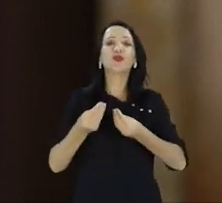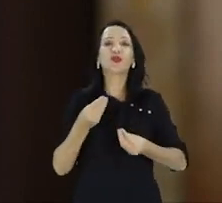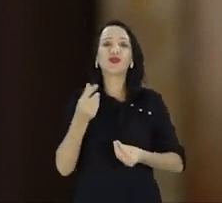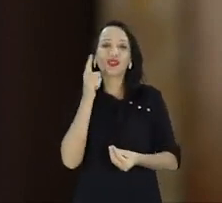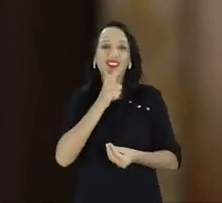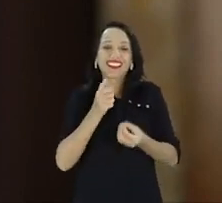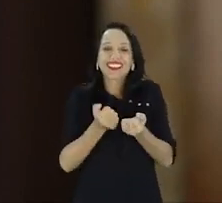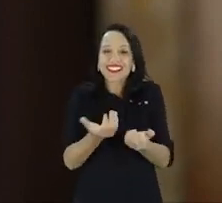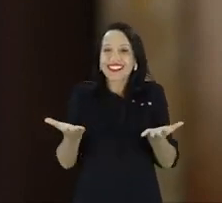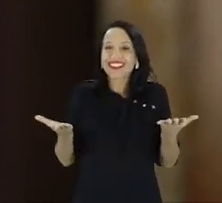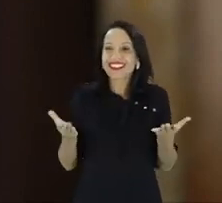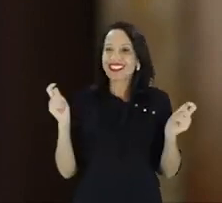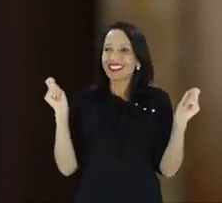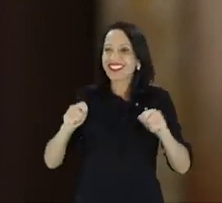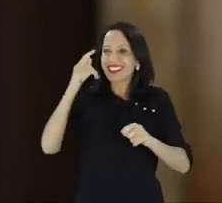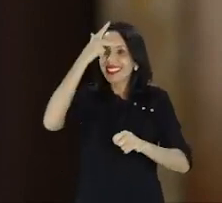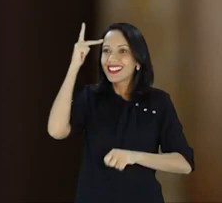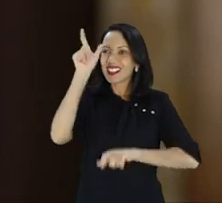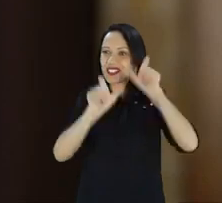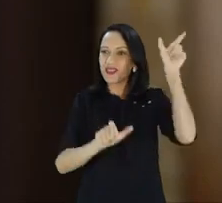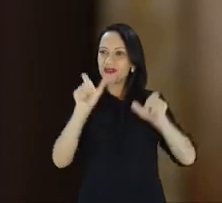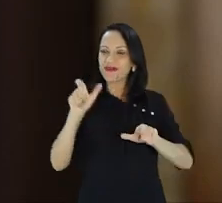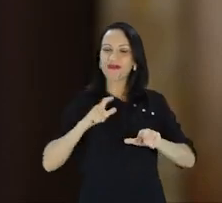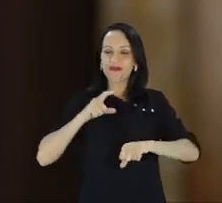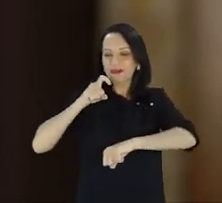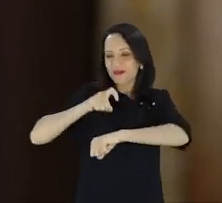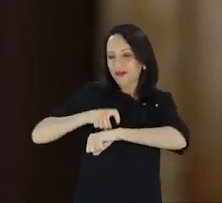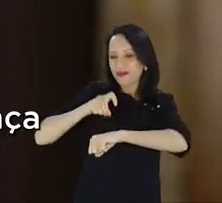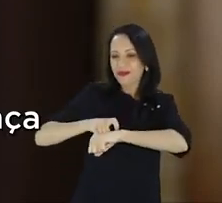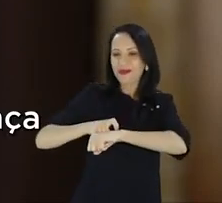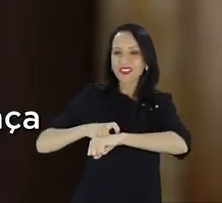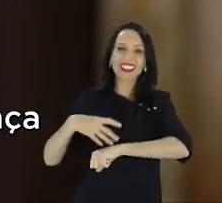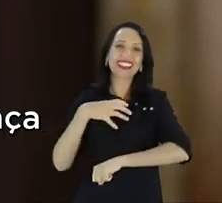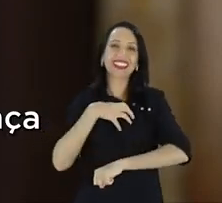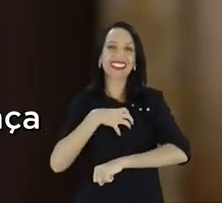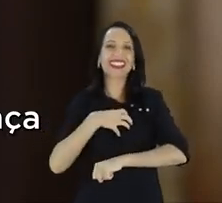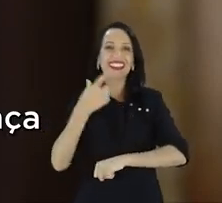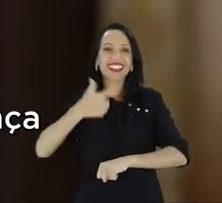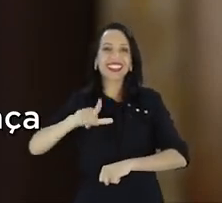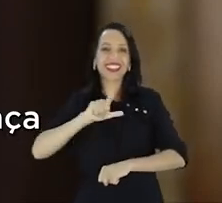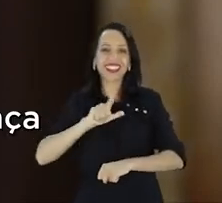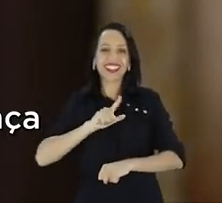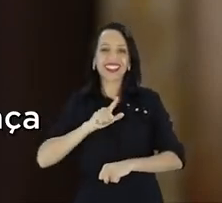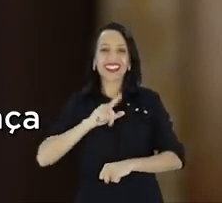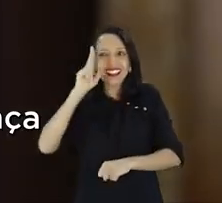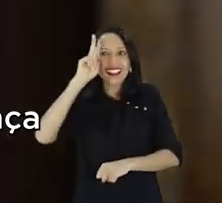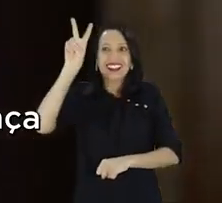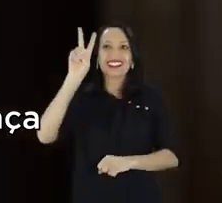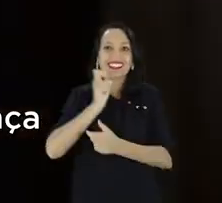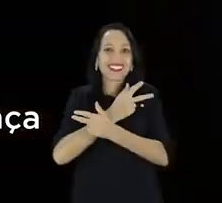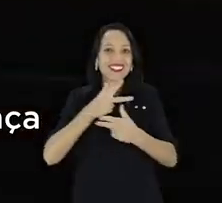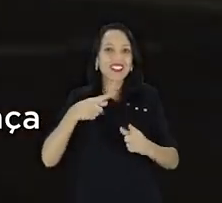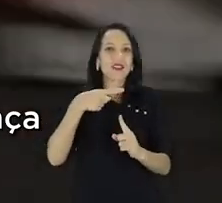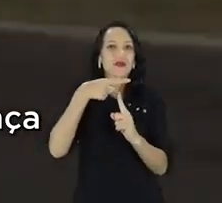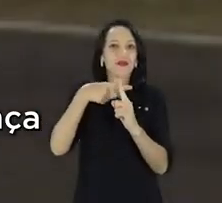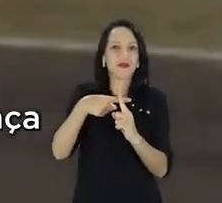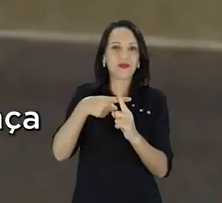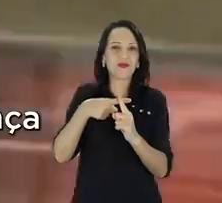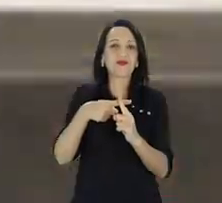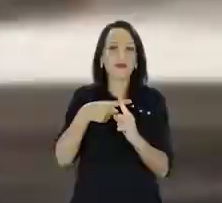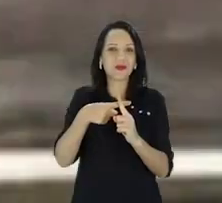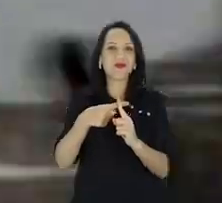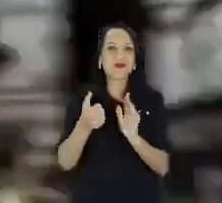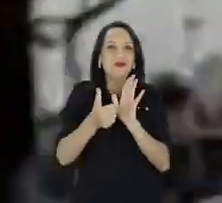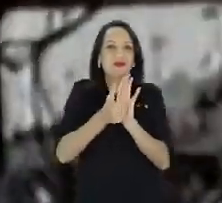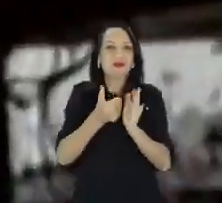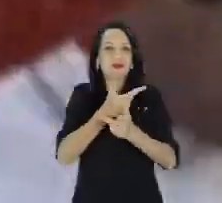possibilitar para as pessoas terem esse momento de uma forma mais Luminosa né Ligar para lembrança de algo Positivo né na vida do